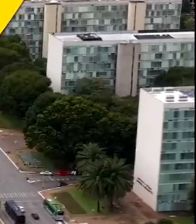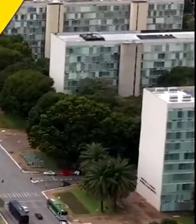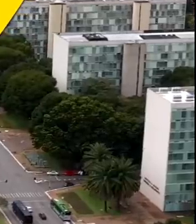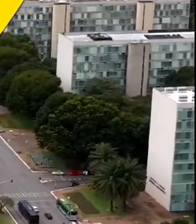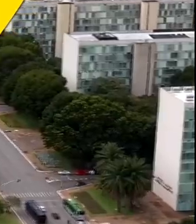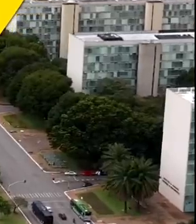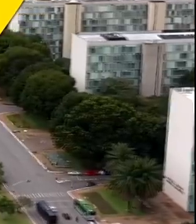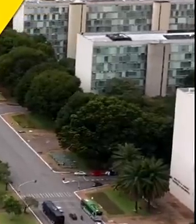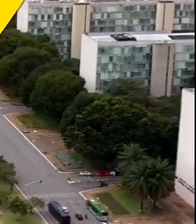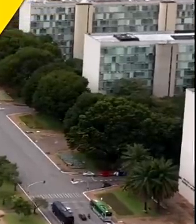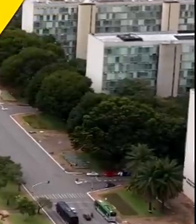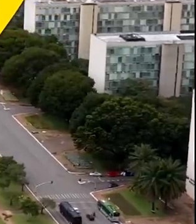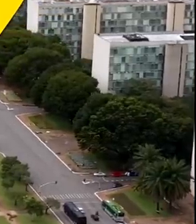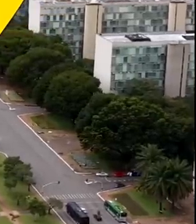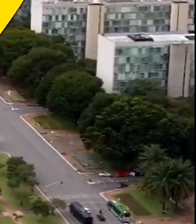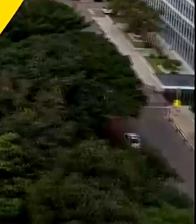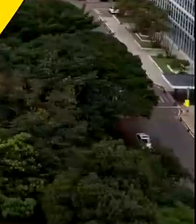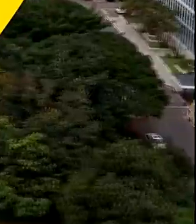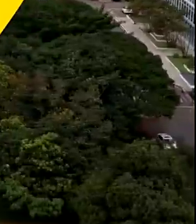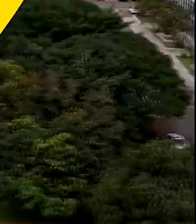Legenda Zanotto